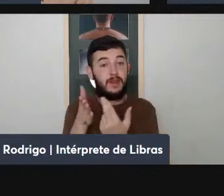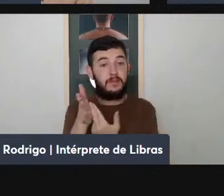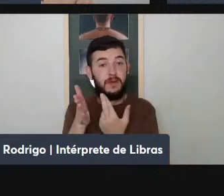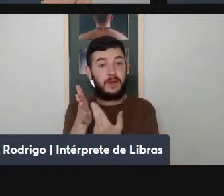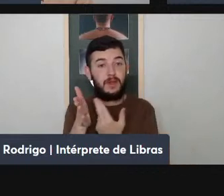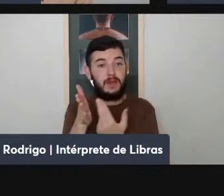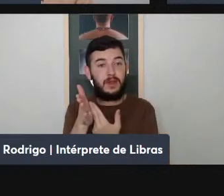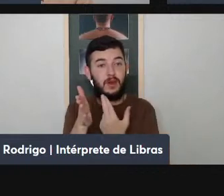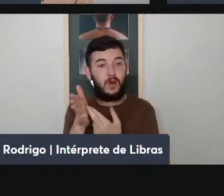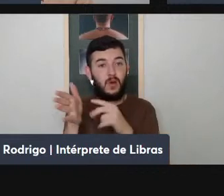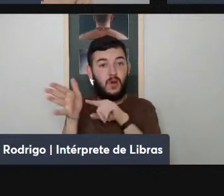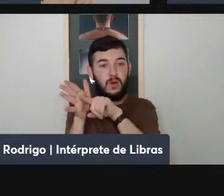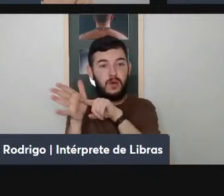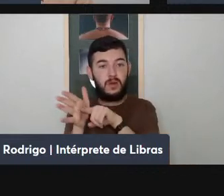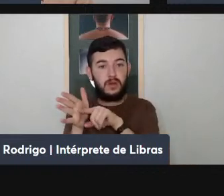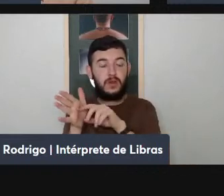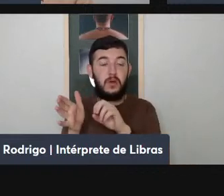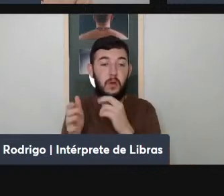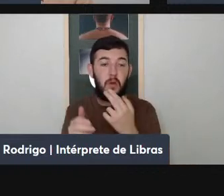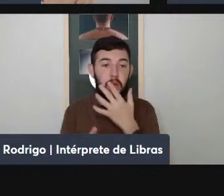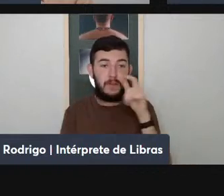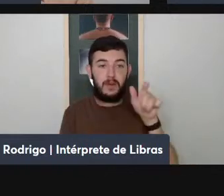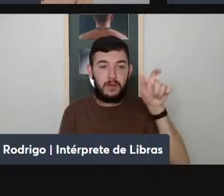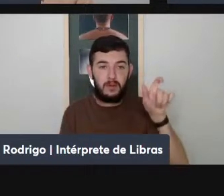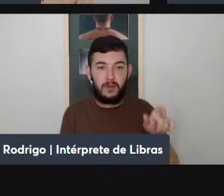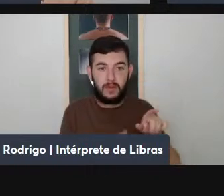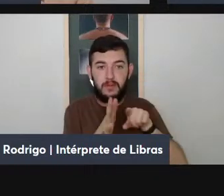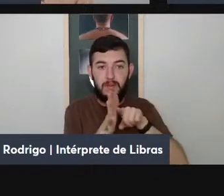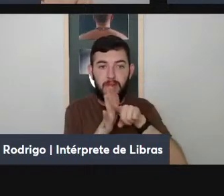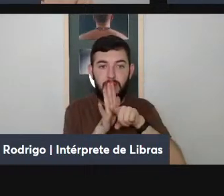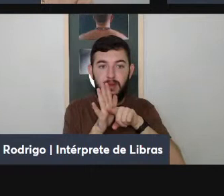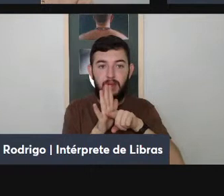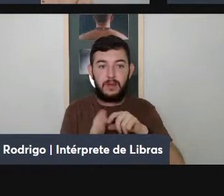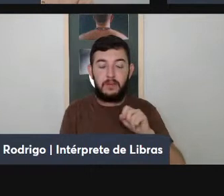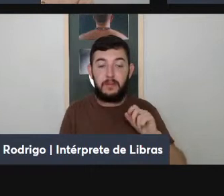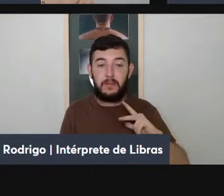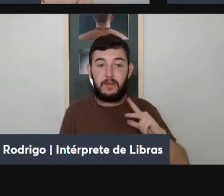pesquisadores individuais, que são